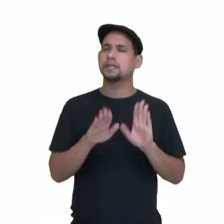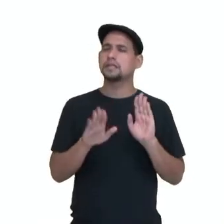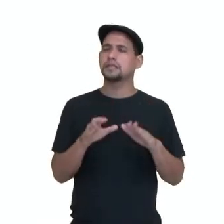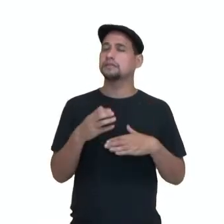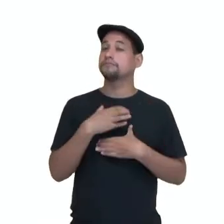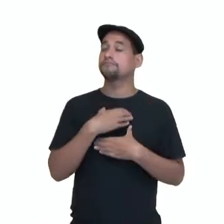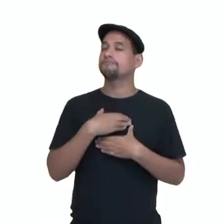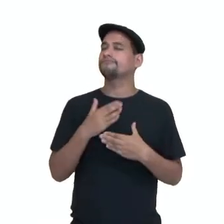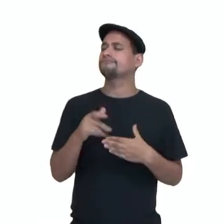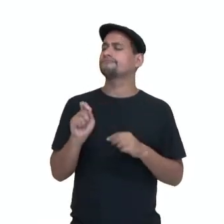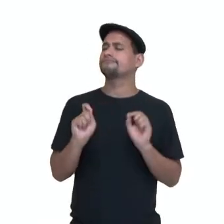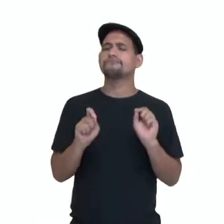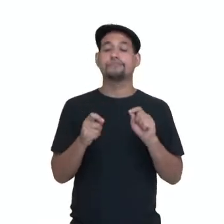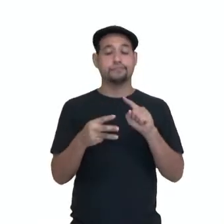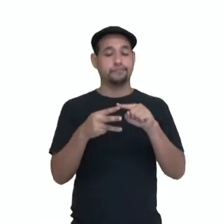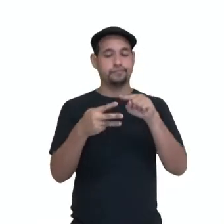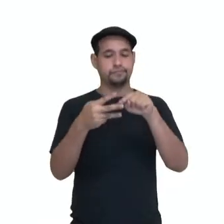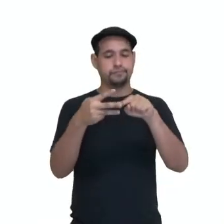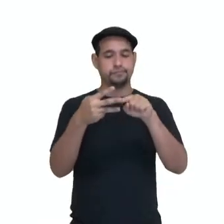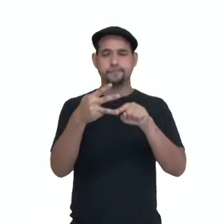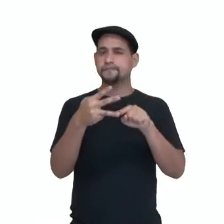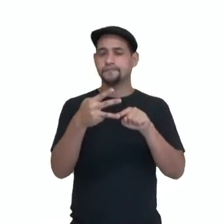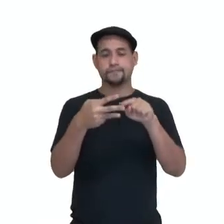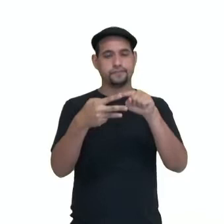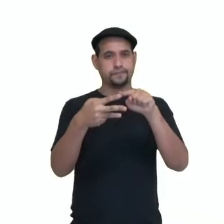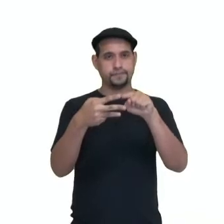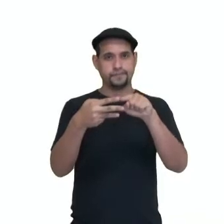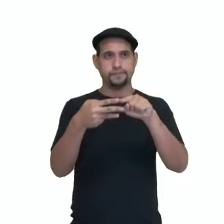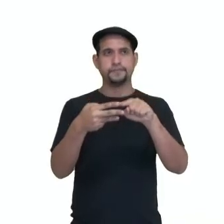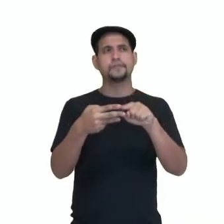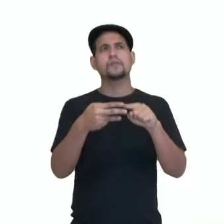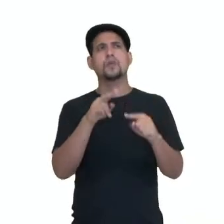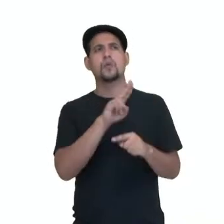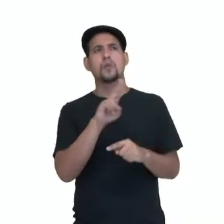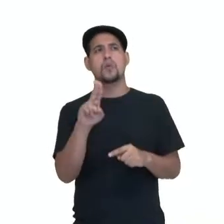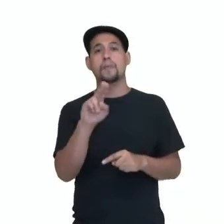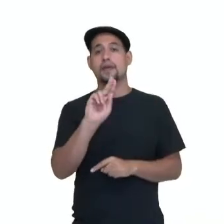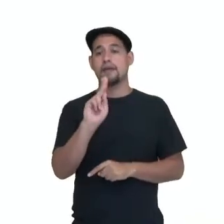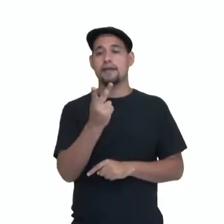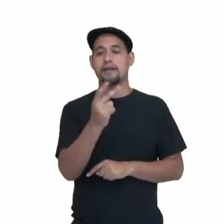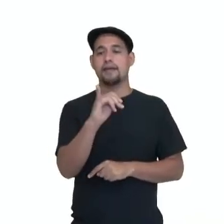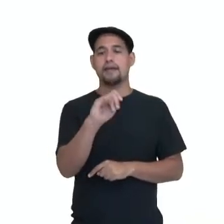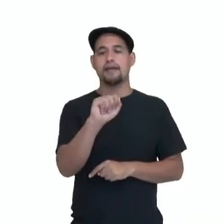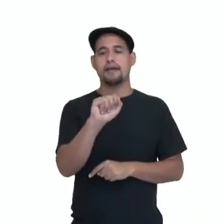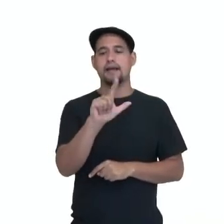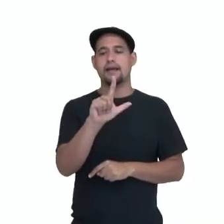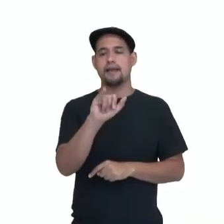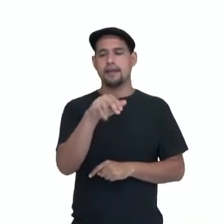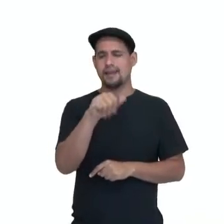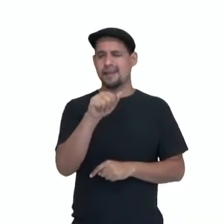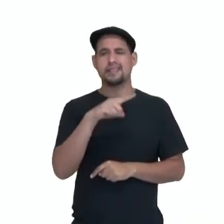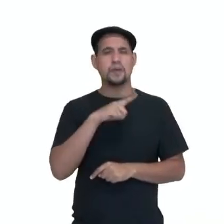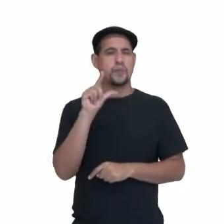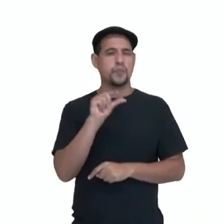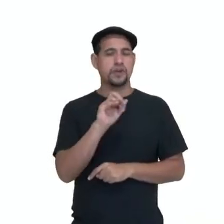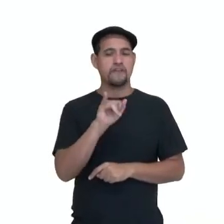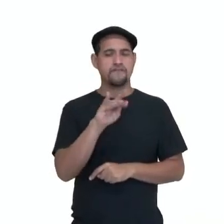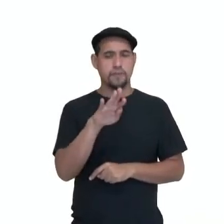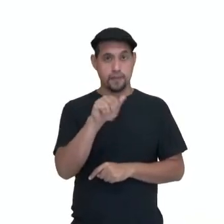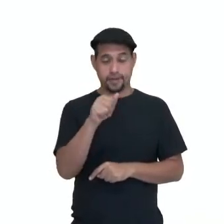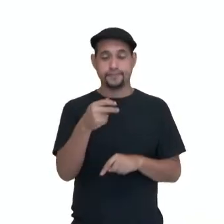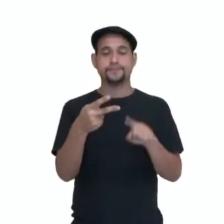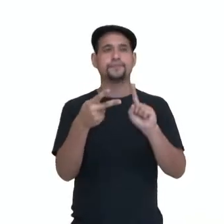de cartilagem. Nós temos 3 cartilagens. Cartilagem hialina, que é a mais comum, possui poucas fibras.